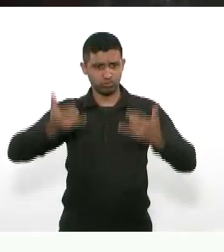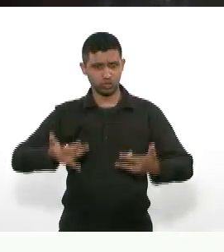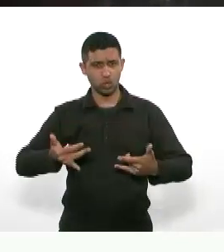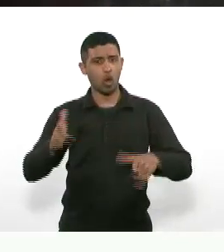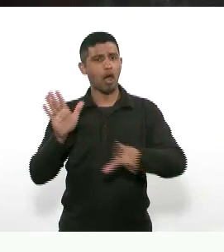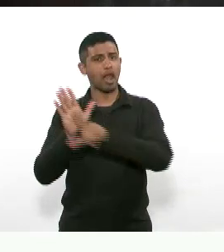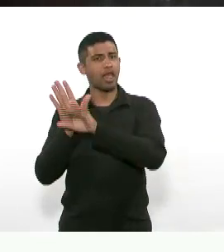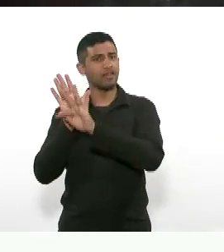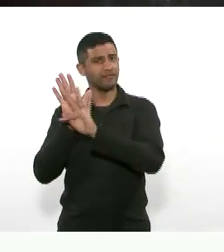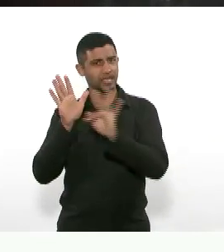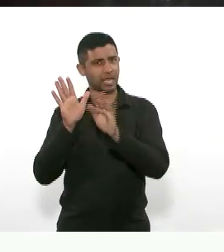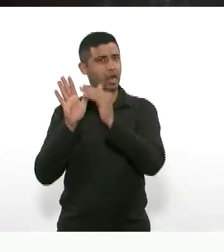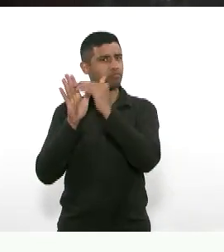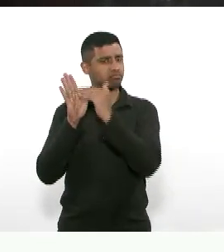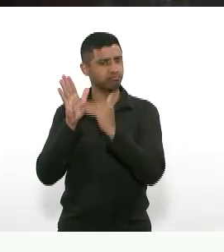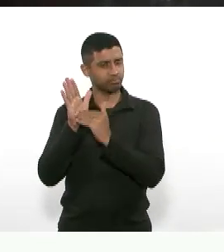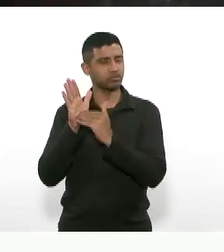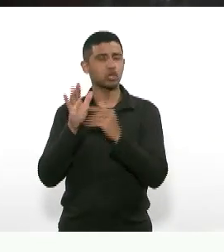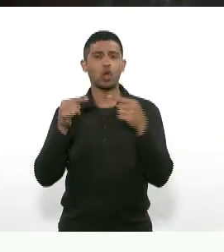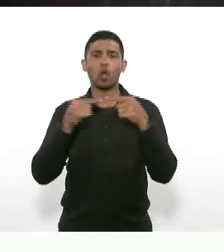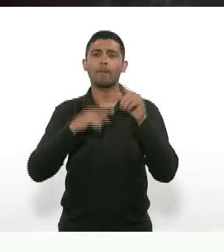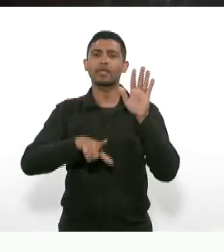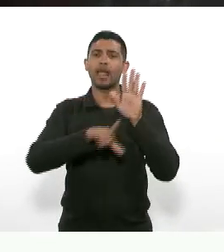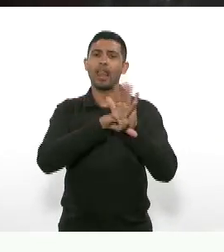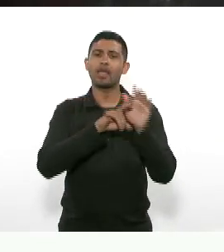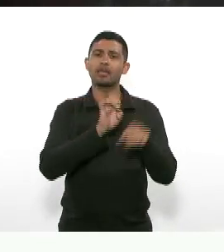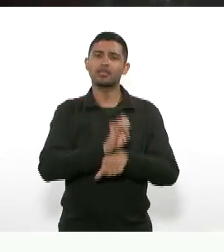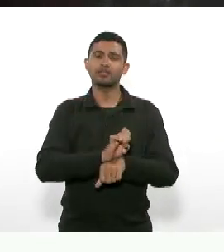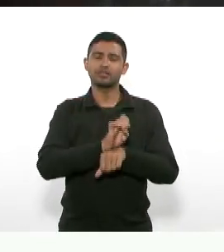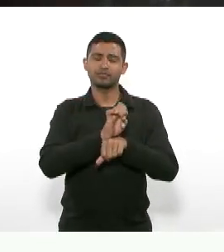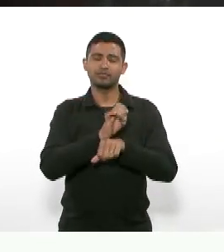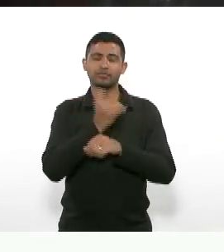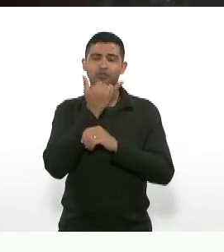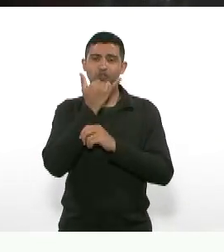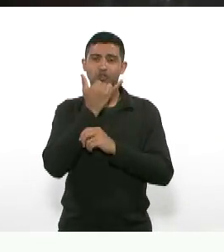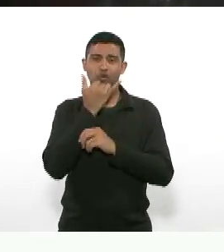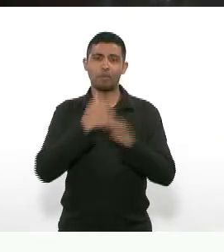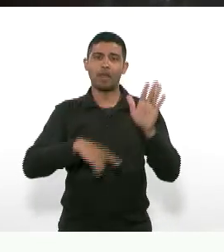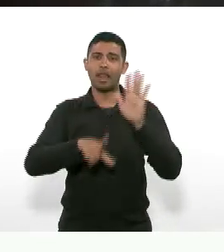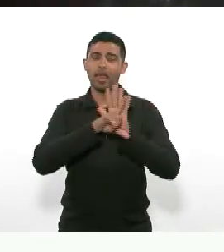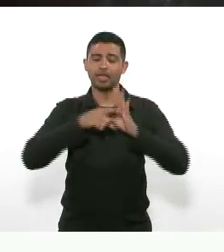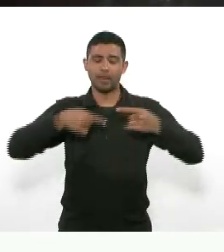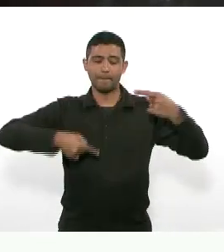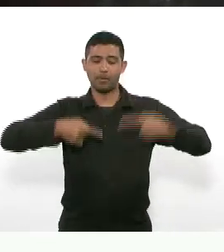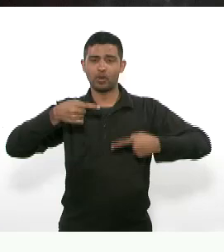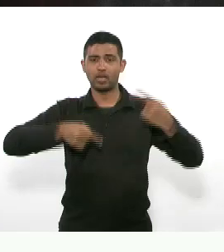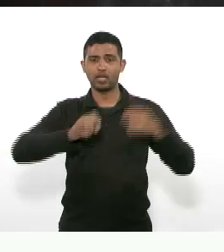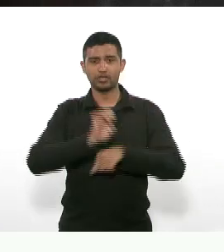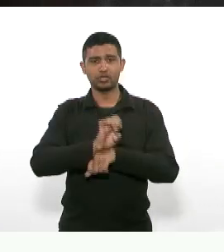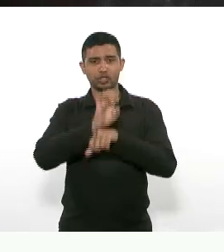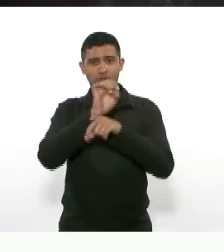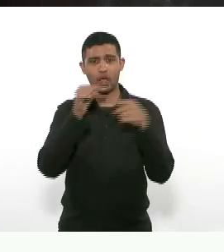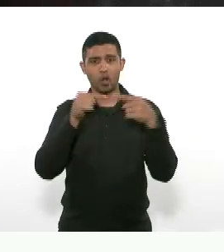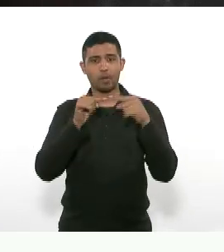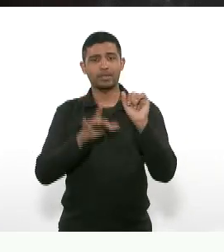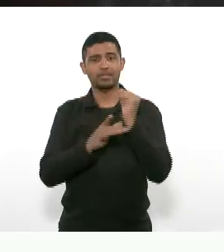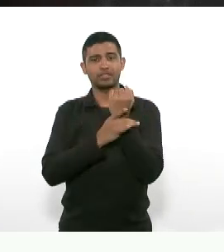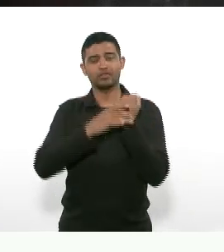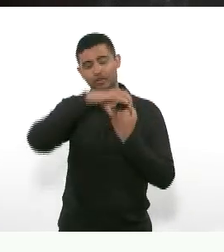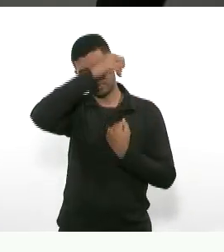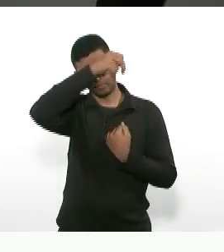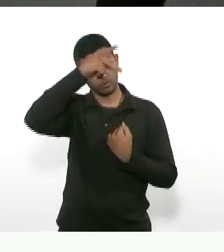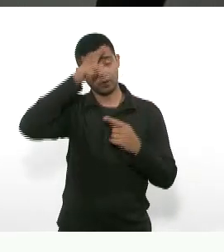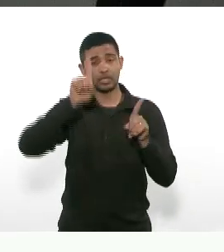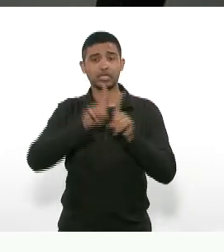federais, o que se estabelece a lei a lei da política estadual da segurança pública e